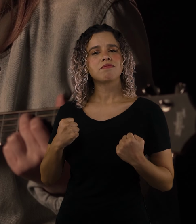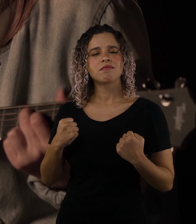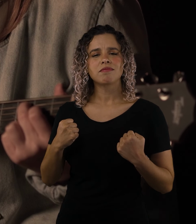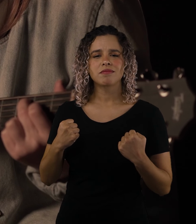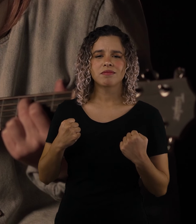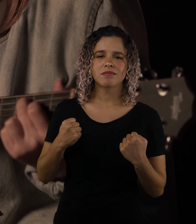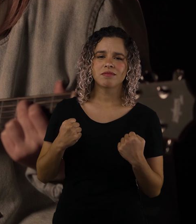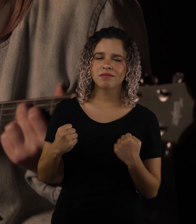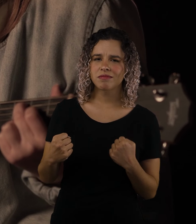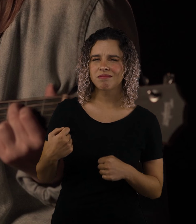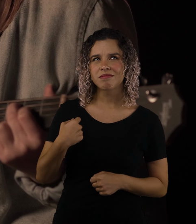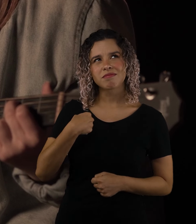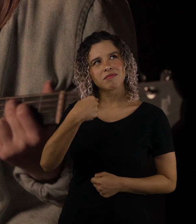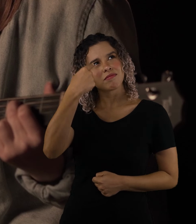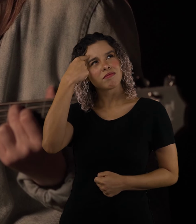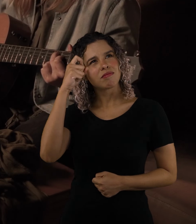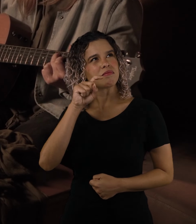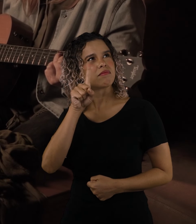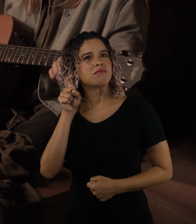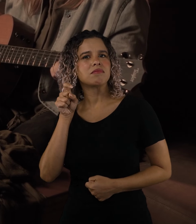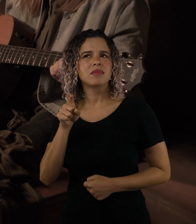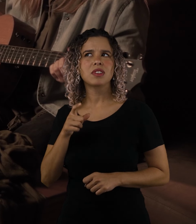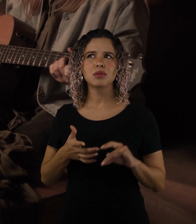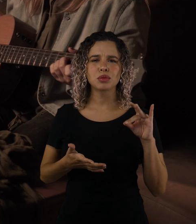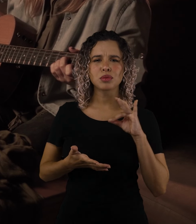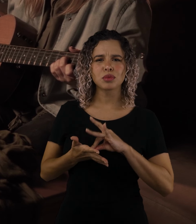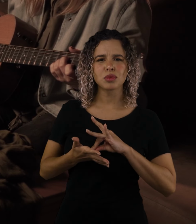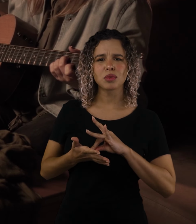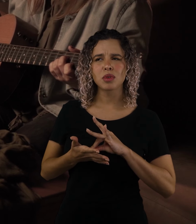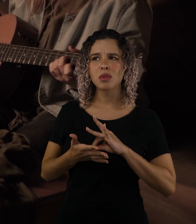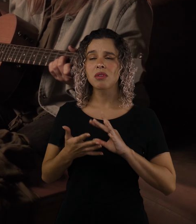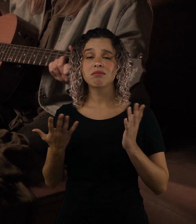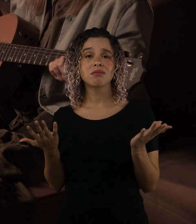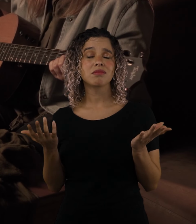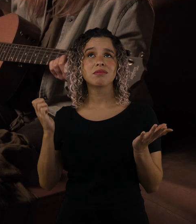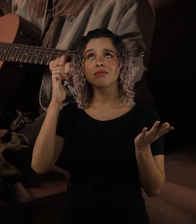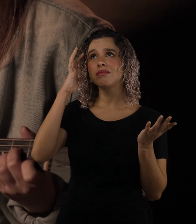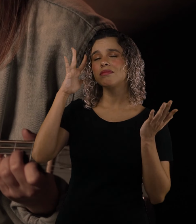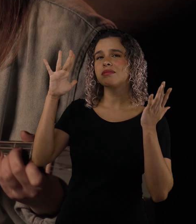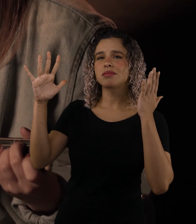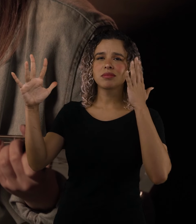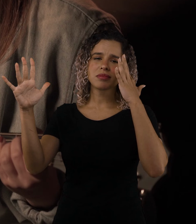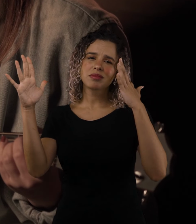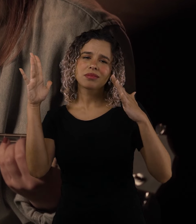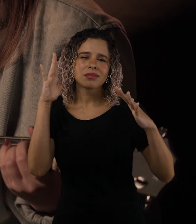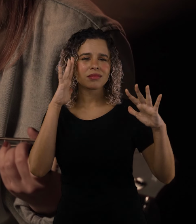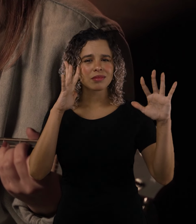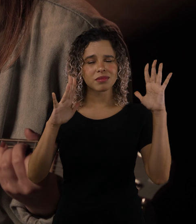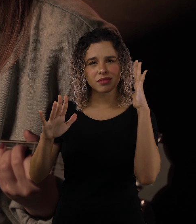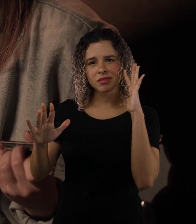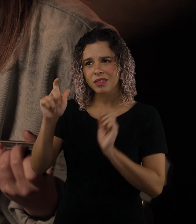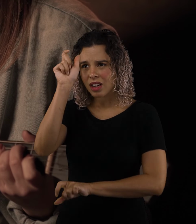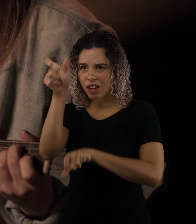And I wonder if it's true or I'm just a dreamer, believing